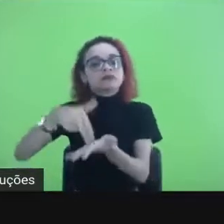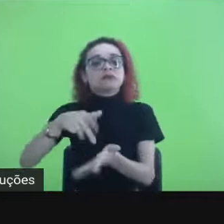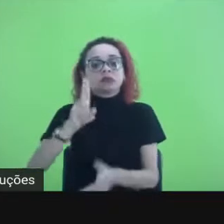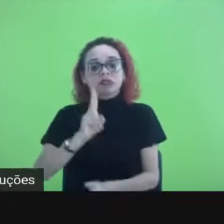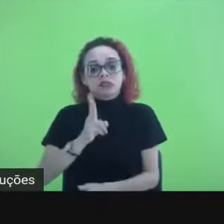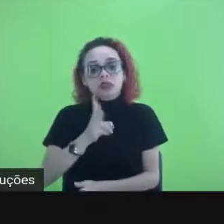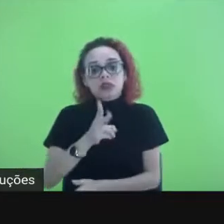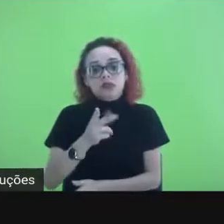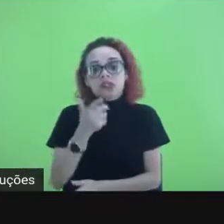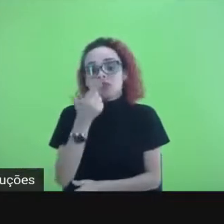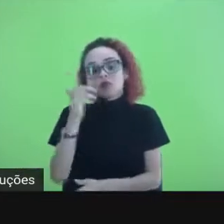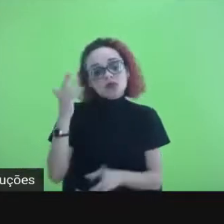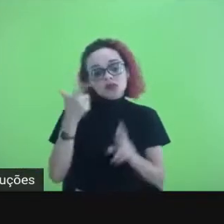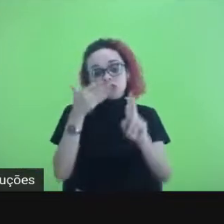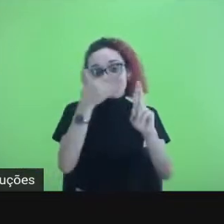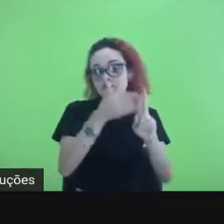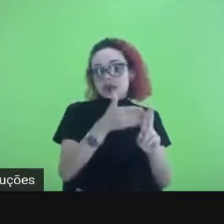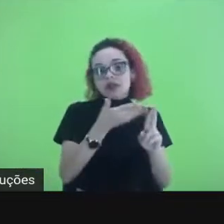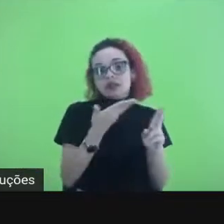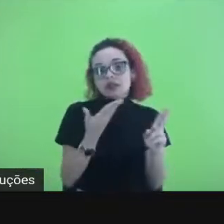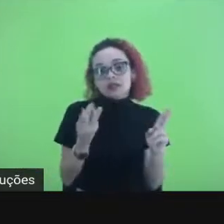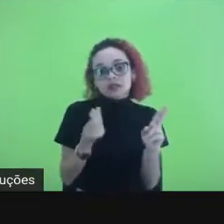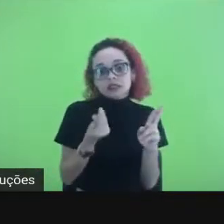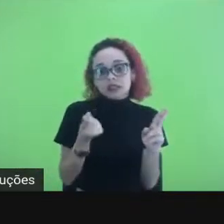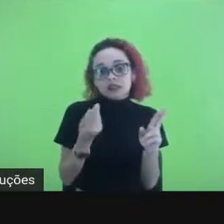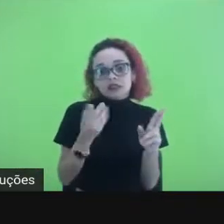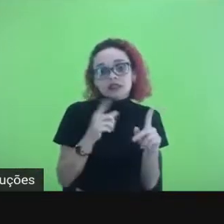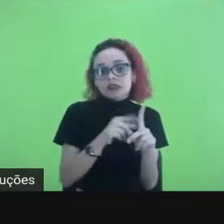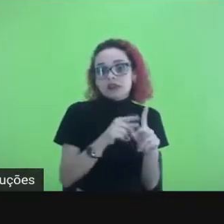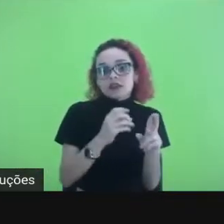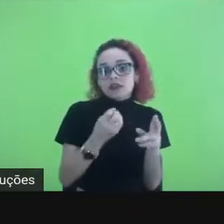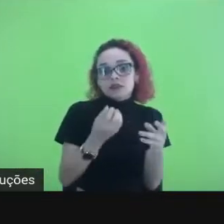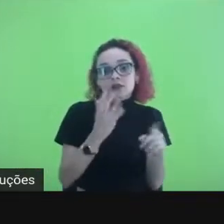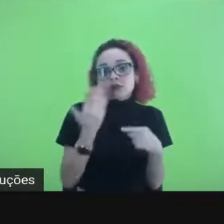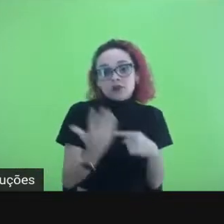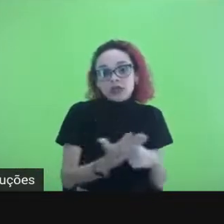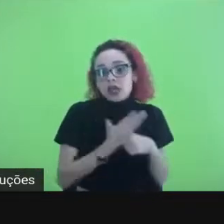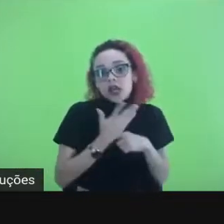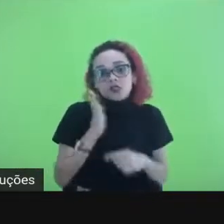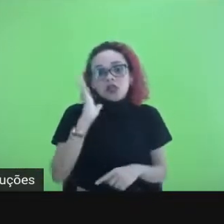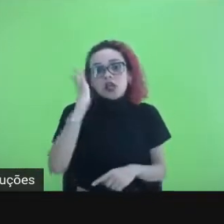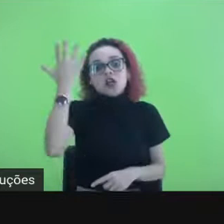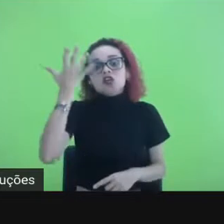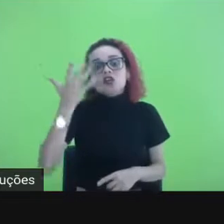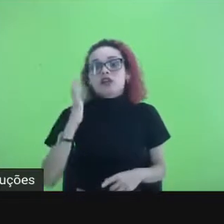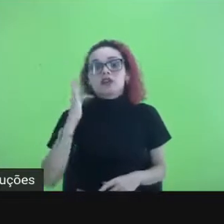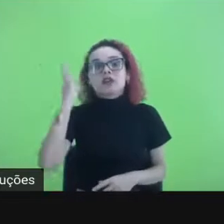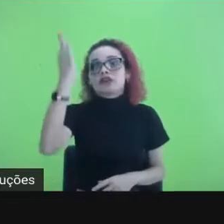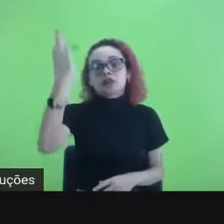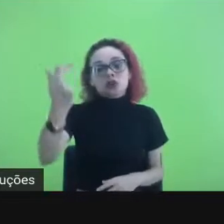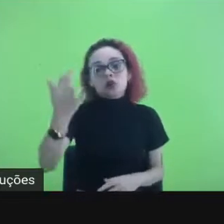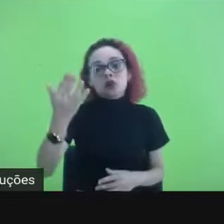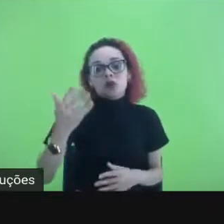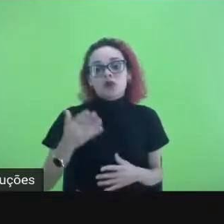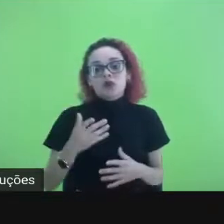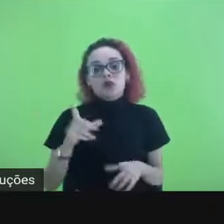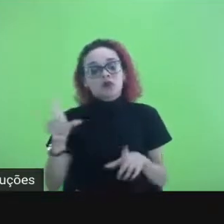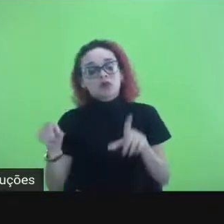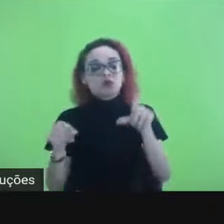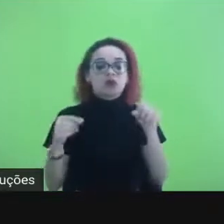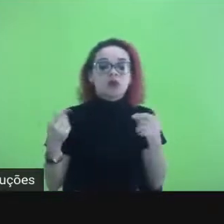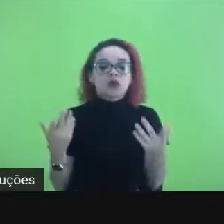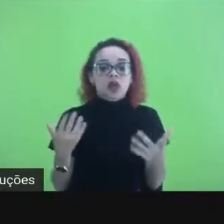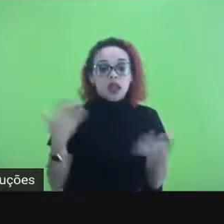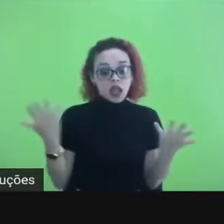outras referências que, assim, vão decidir um pouco essa caminhada pensando para o futuro, né. Agora, nesse momento, estou realizando o